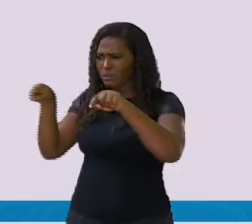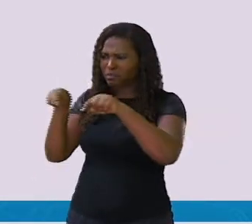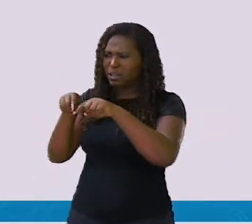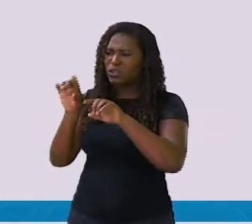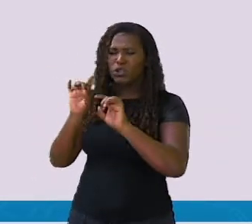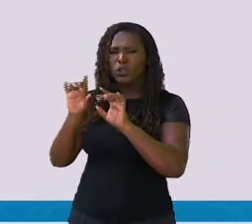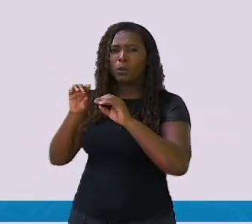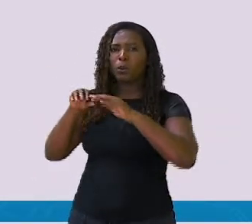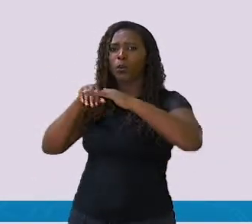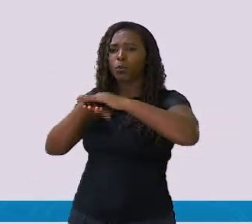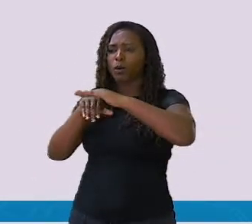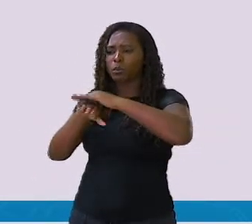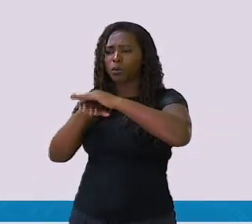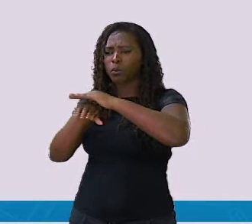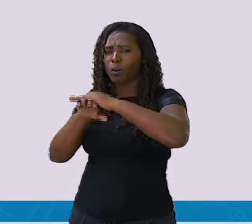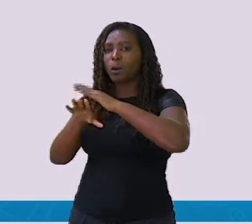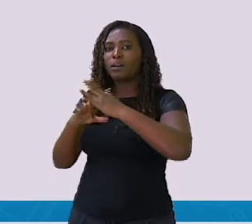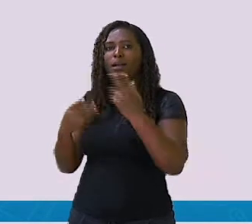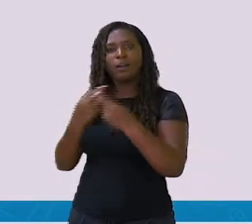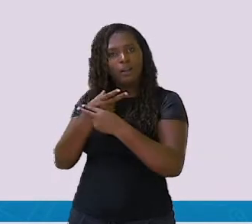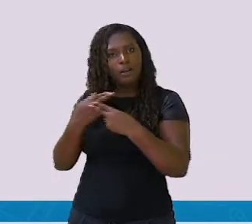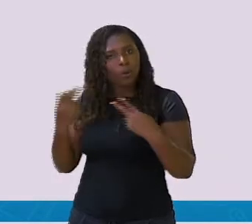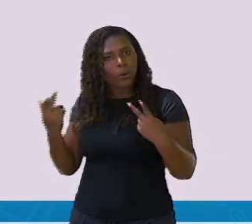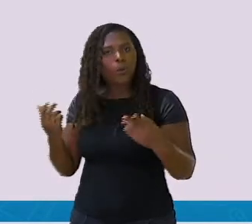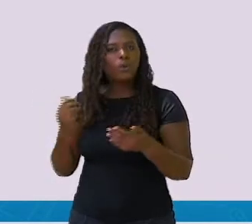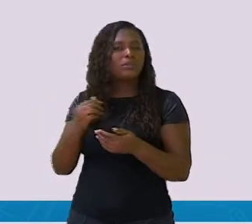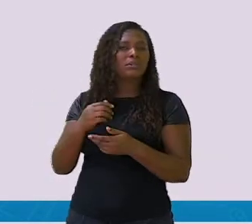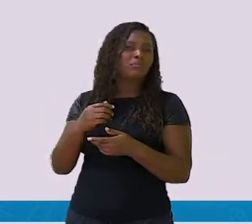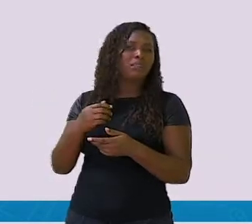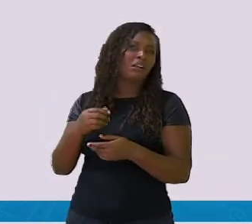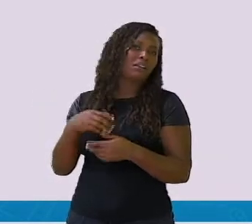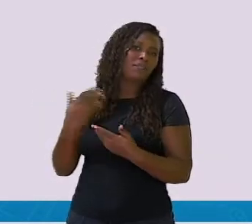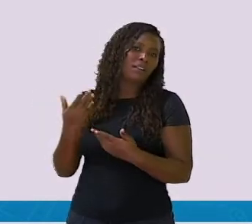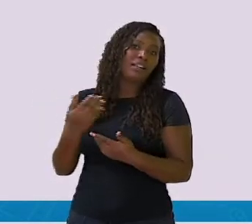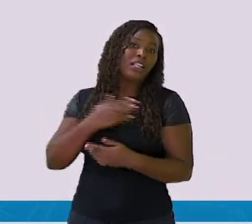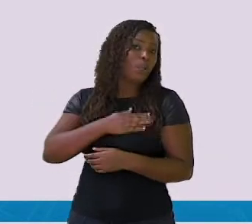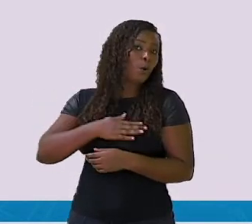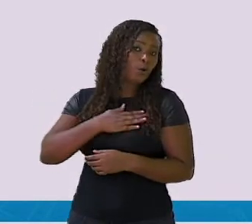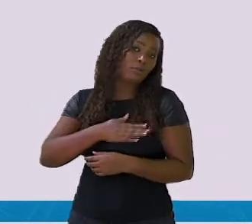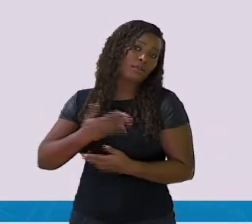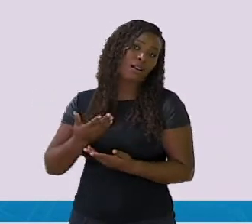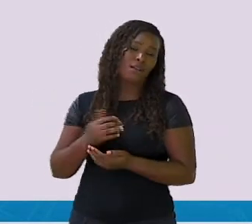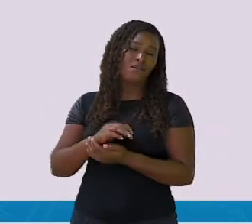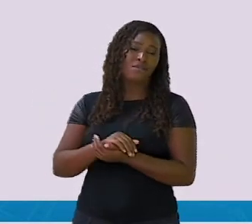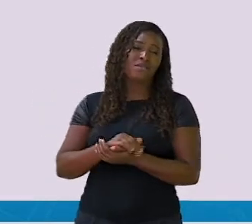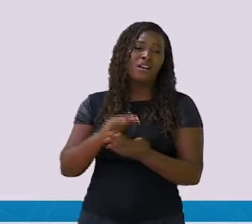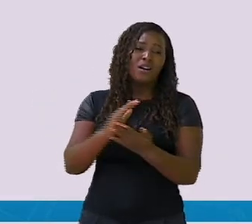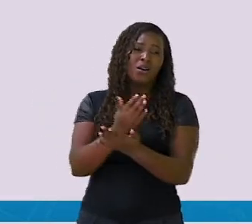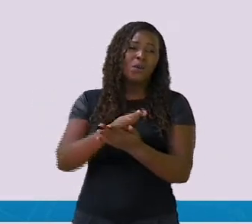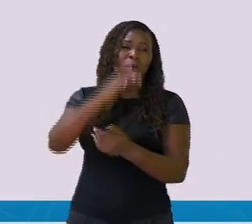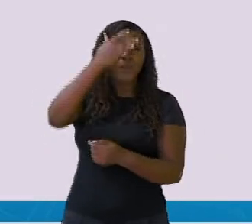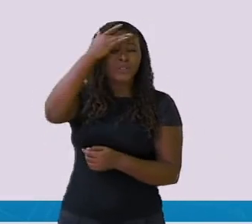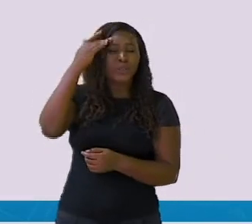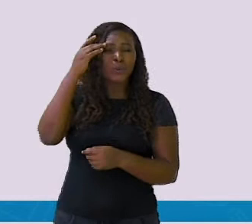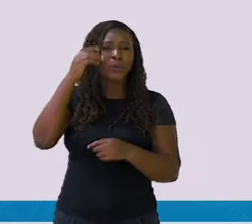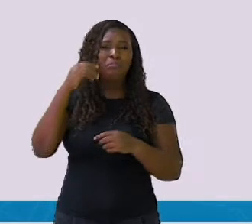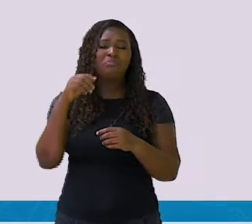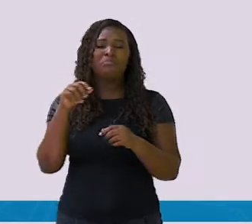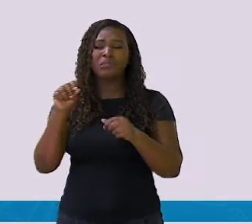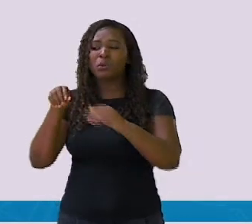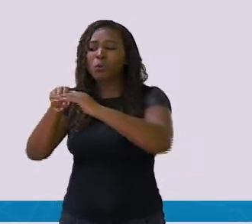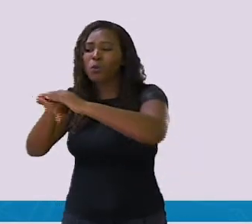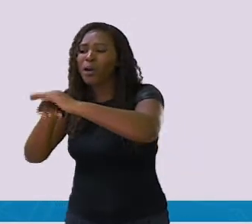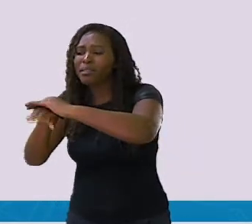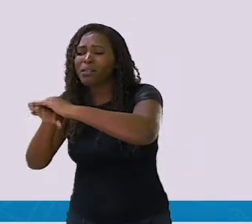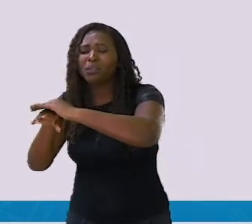coleções ao longo do tempo, com grande diversidade mundial. Claro que tinham pessoas que colecionavam várias coisas, tinham pessoas que